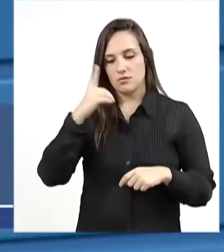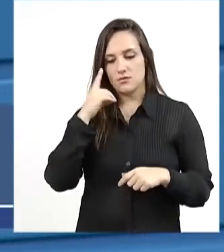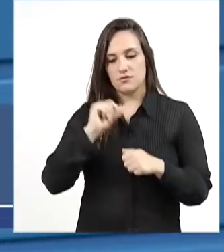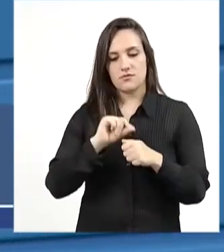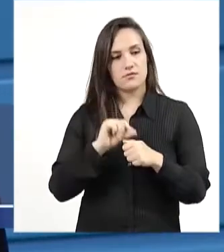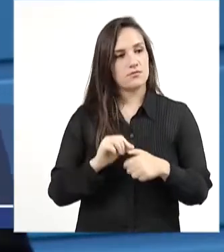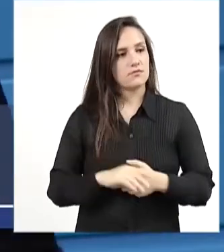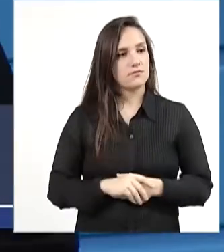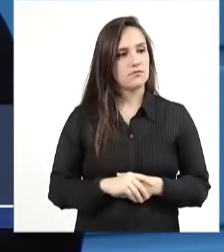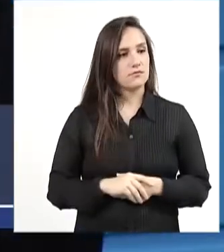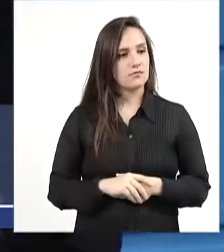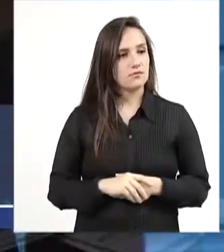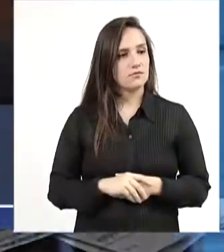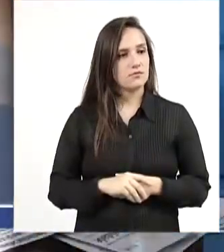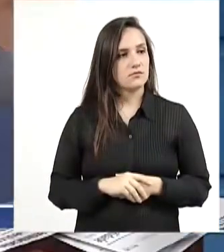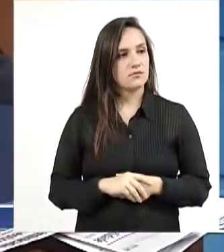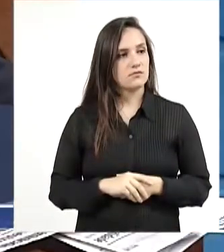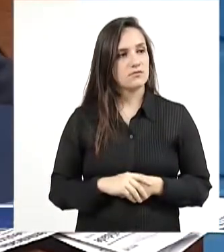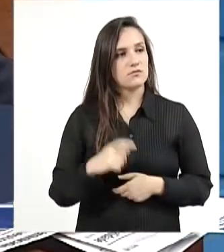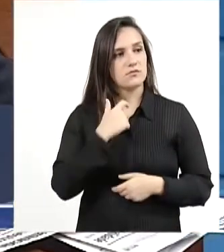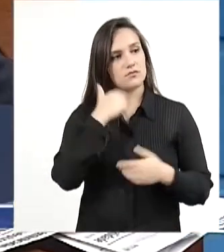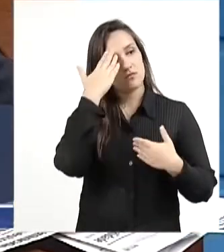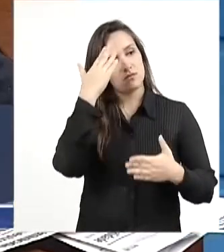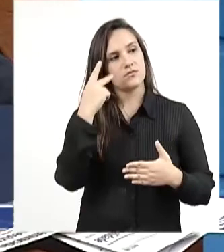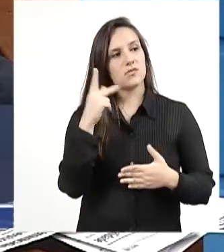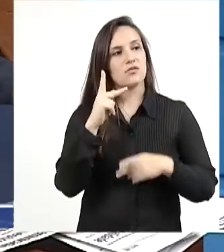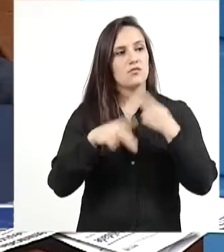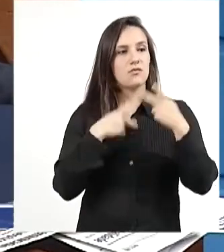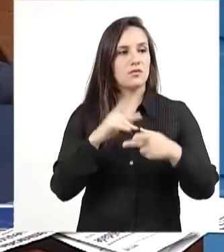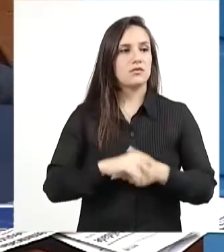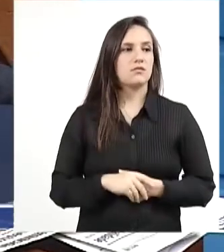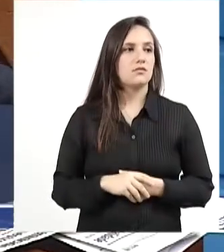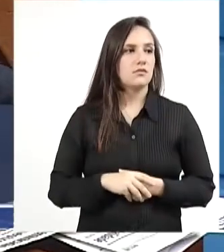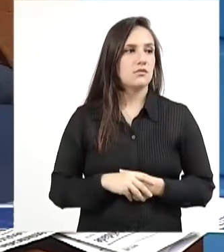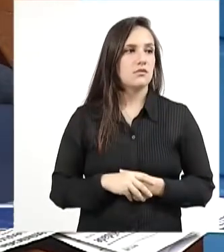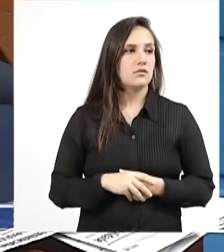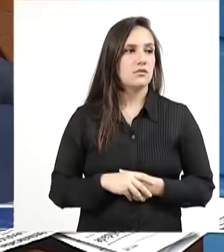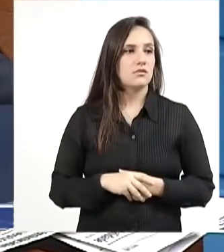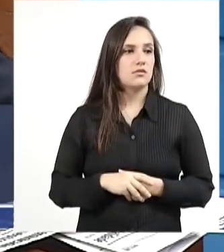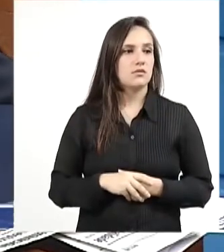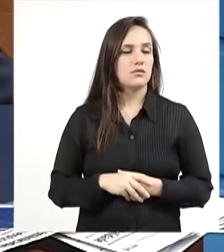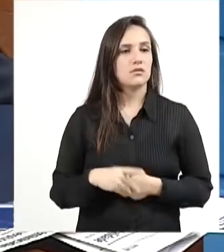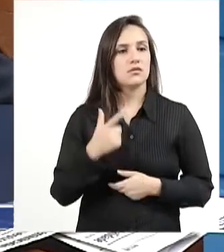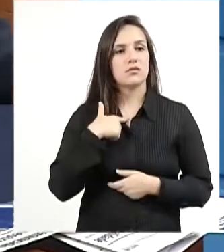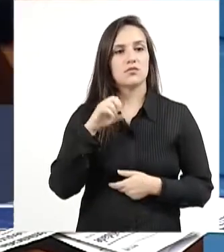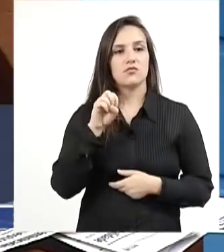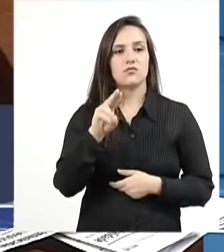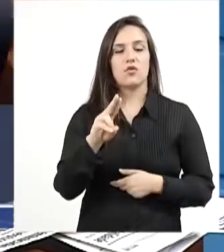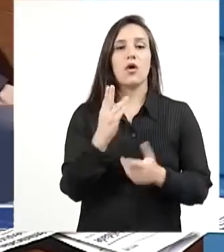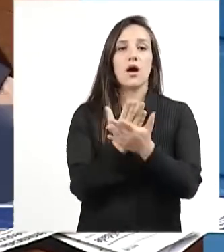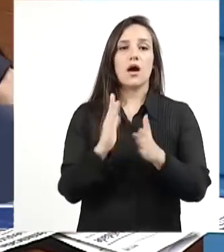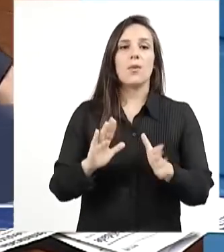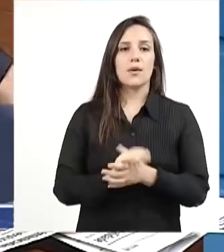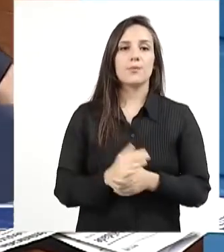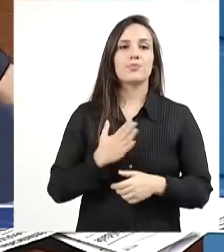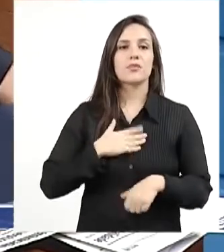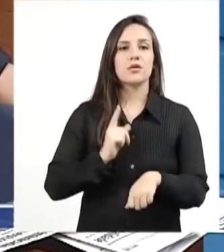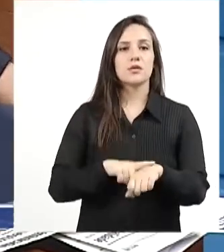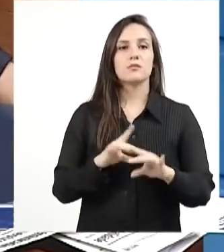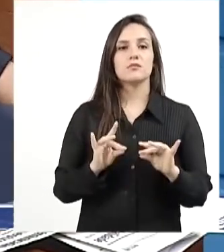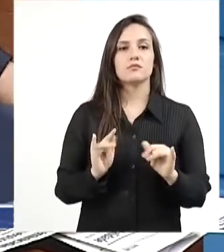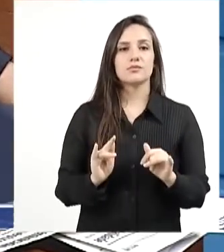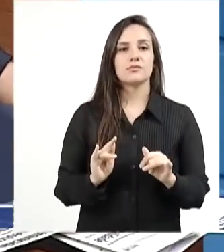poder fazer. Muito obrigado. Eu agradeço a parte de Vossa Excelência e vou encerrar, senhor presidente, meu tempo